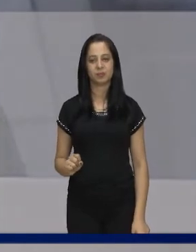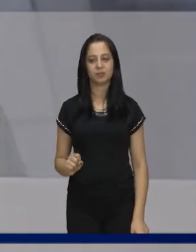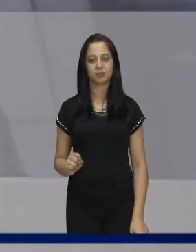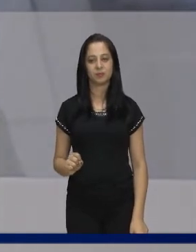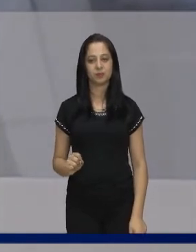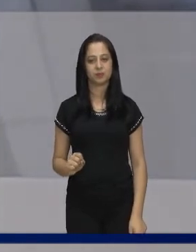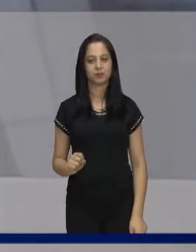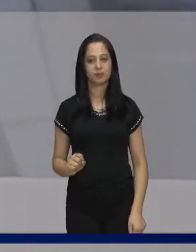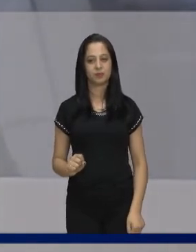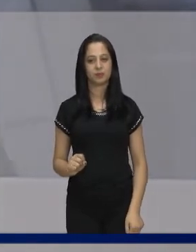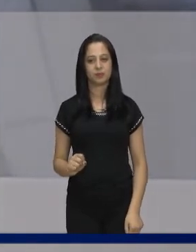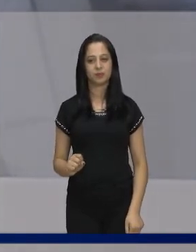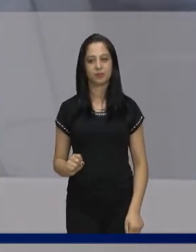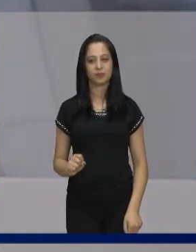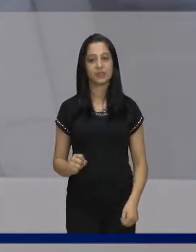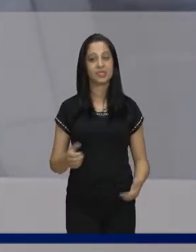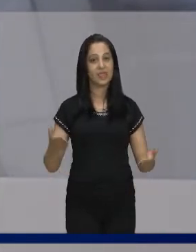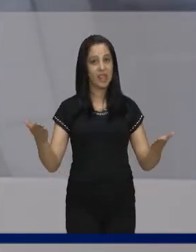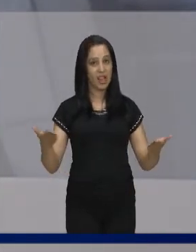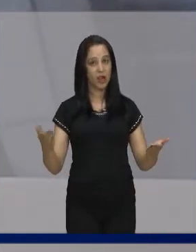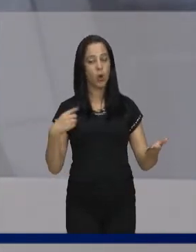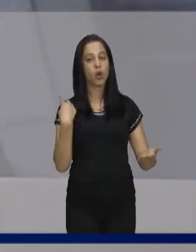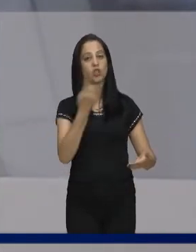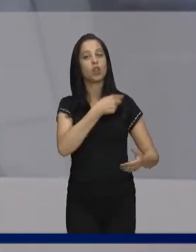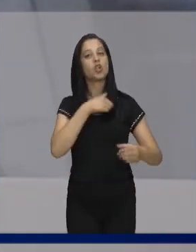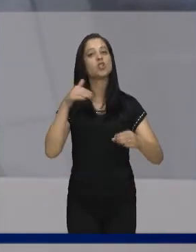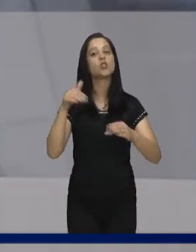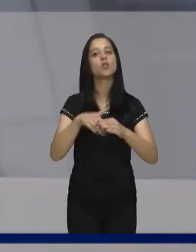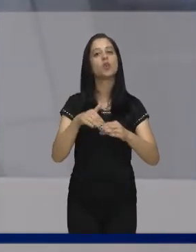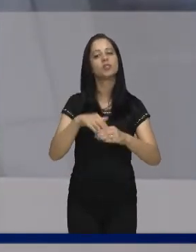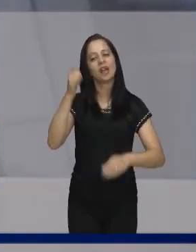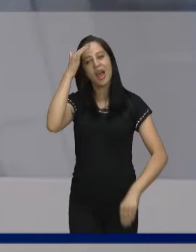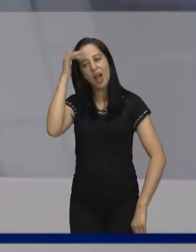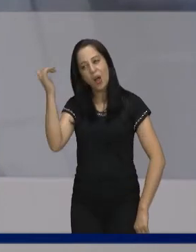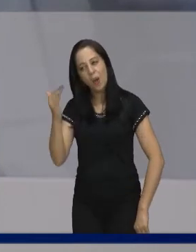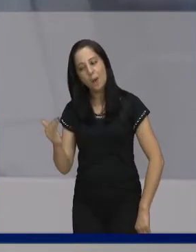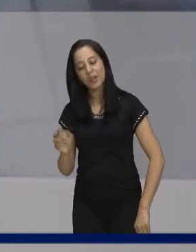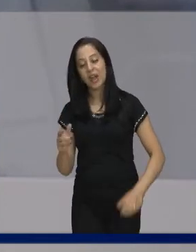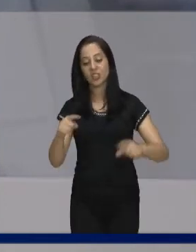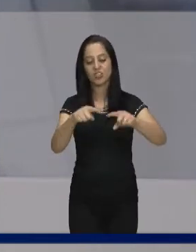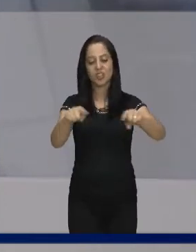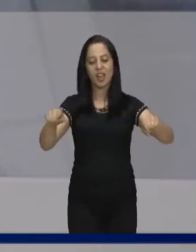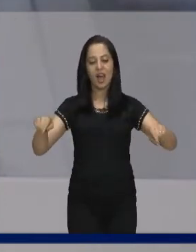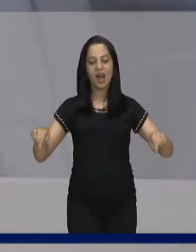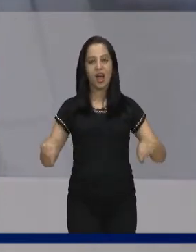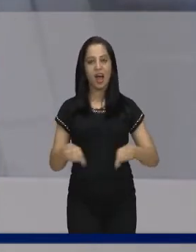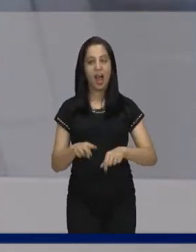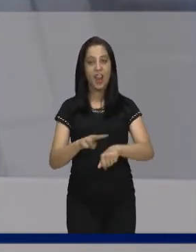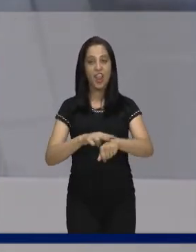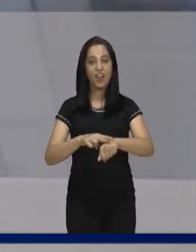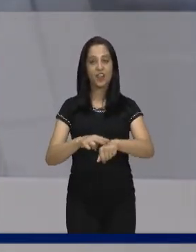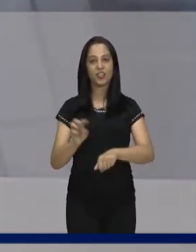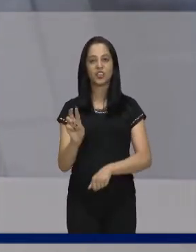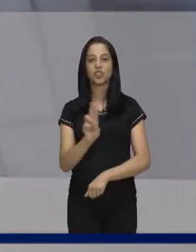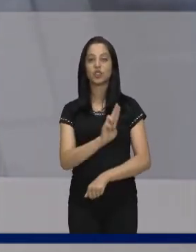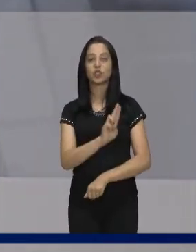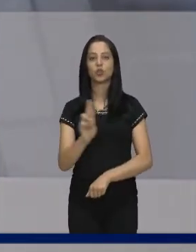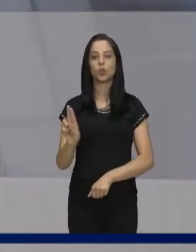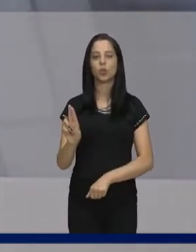ela, através do nosso voto, da nossa homenagem, nós vamos, então, fazer